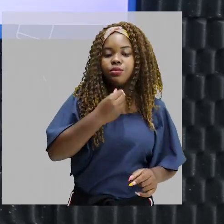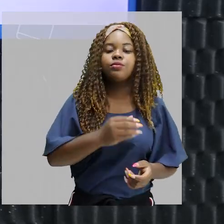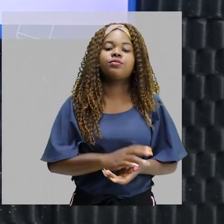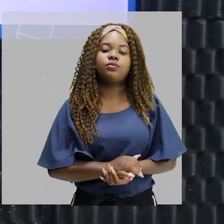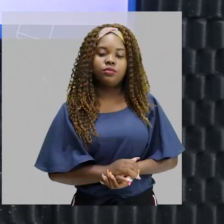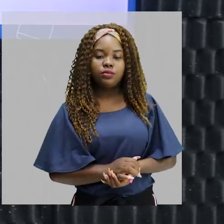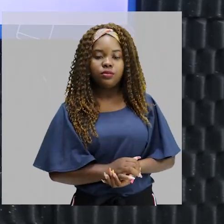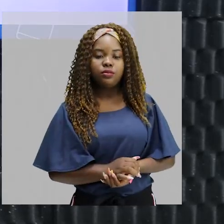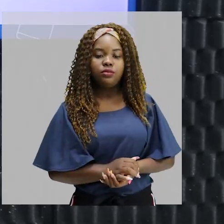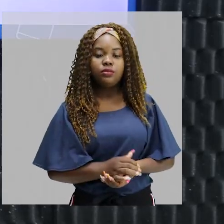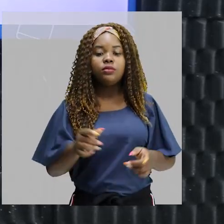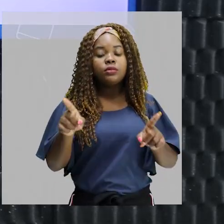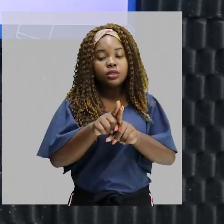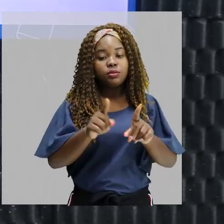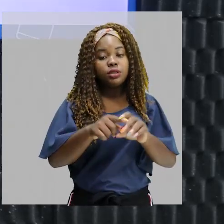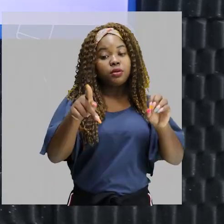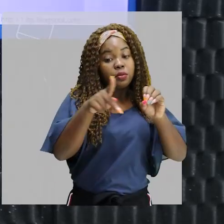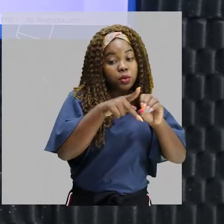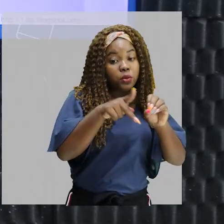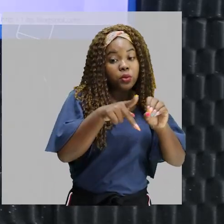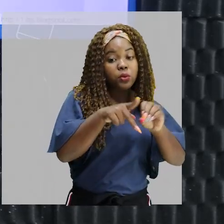nenhum tipo de flexão.